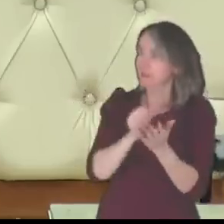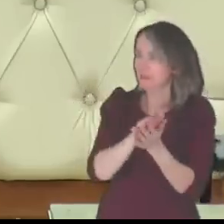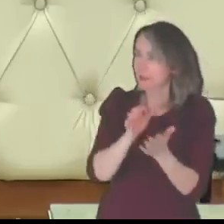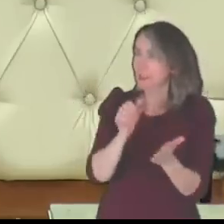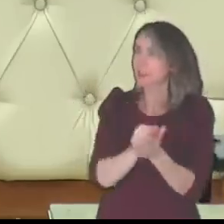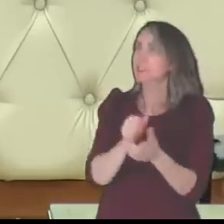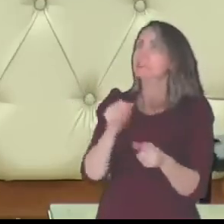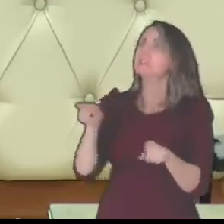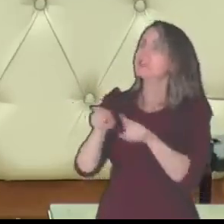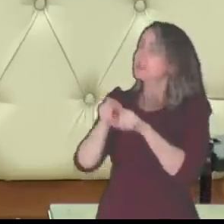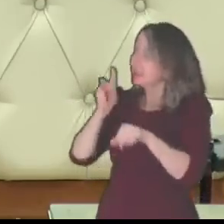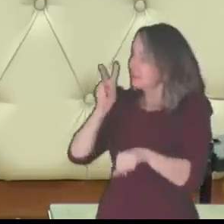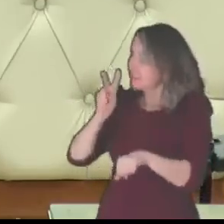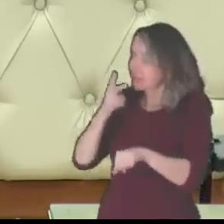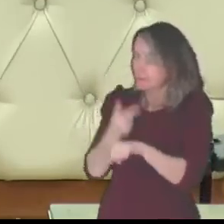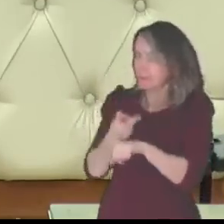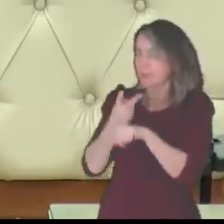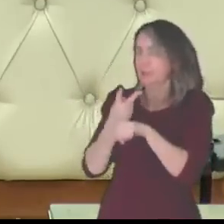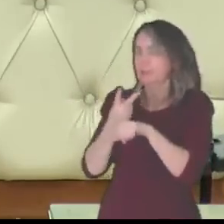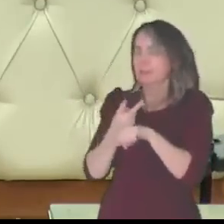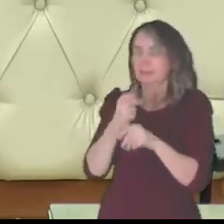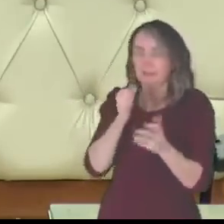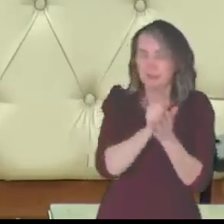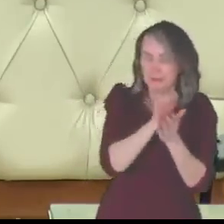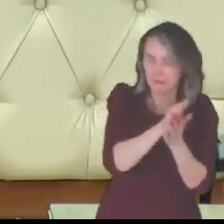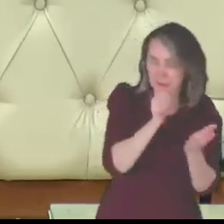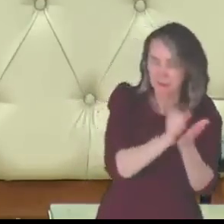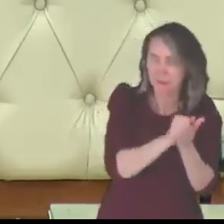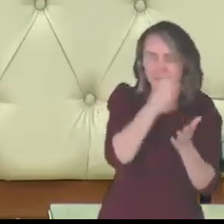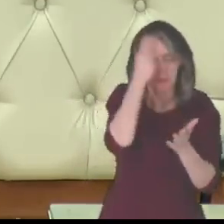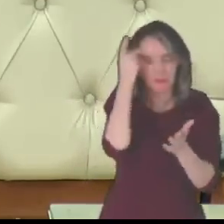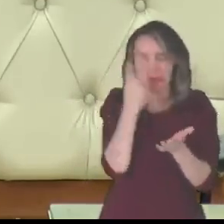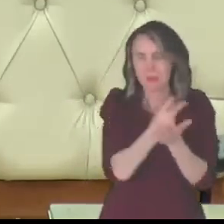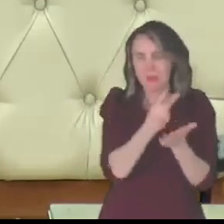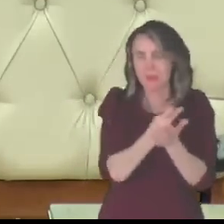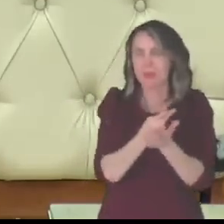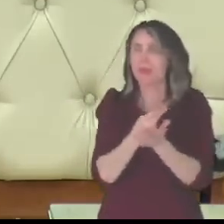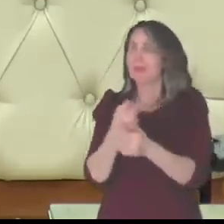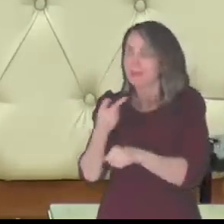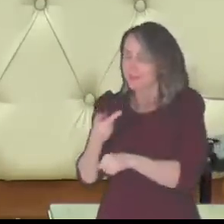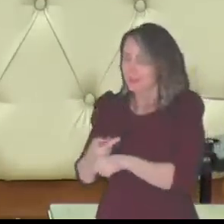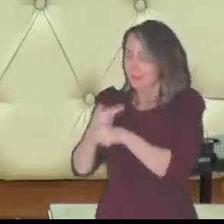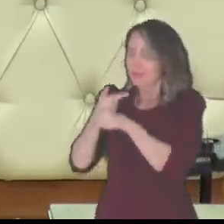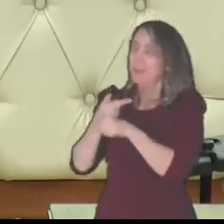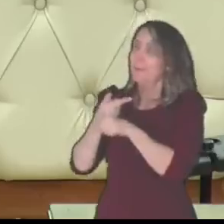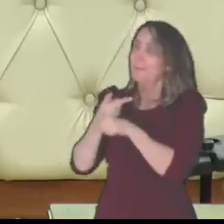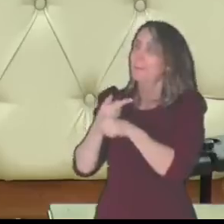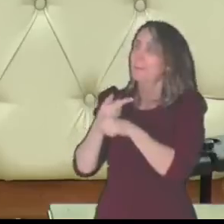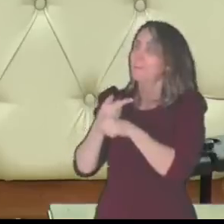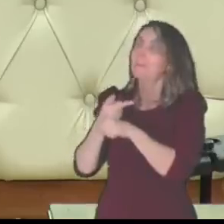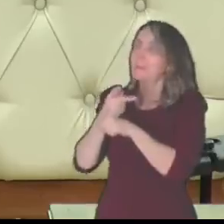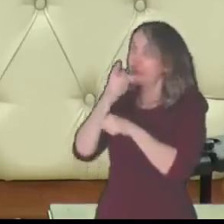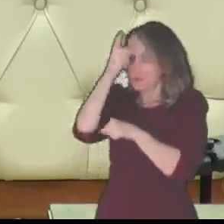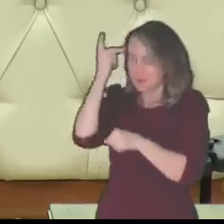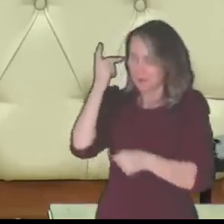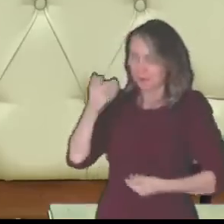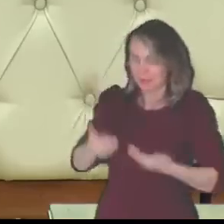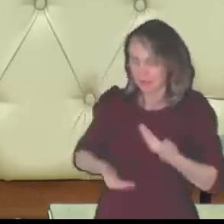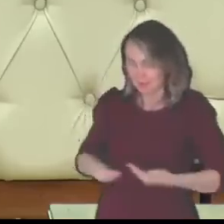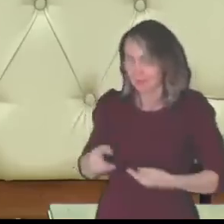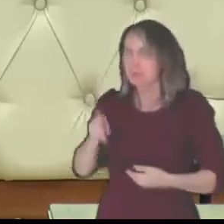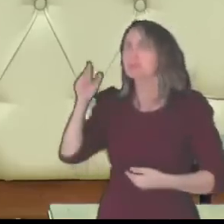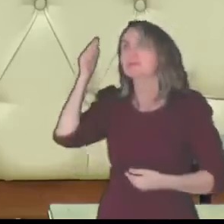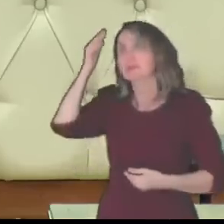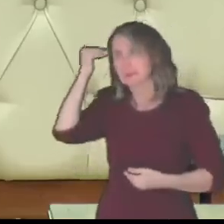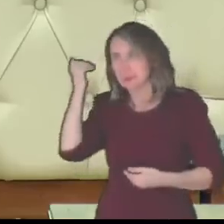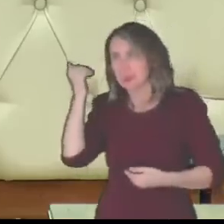recompensa com vingança para os errados e com recompensa para quem te serve Jesus tu sabes quem te serve e tu sabes